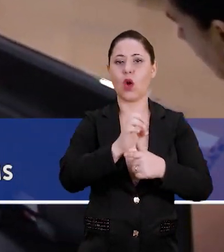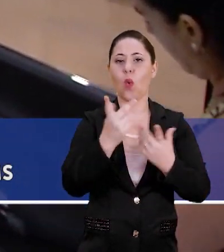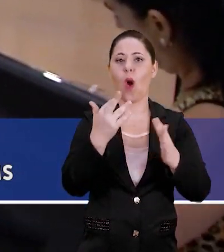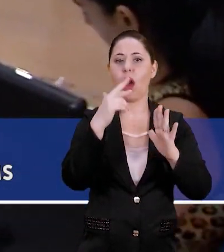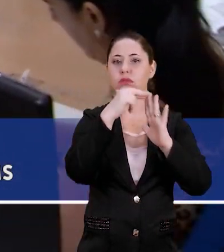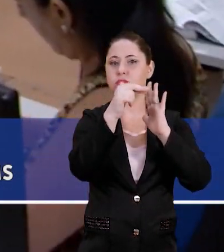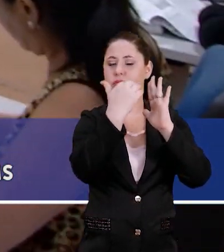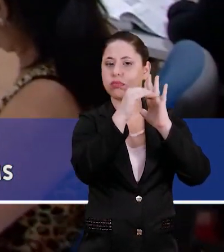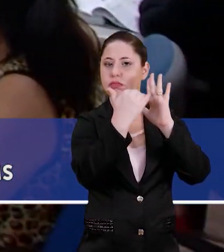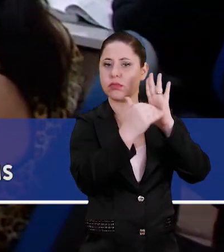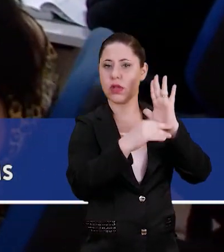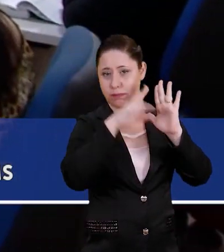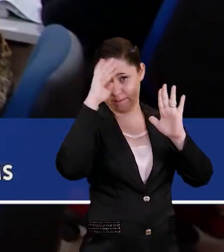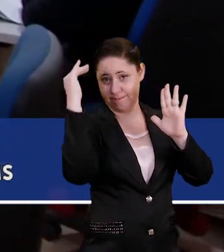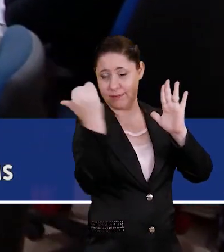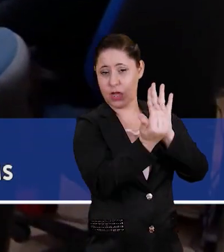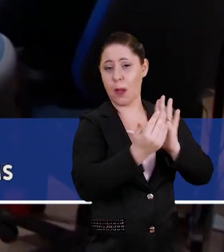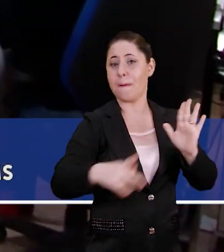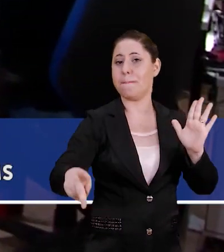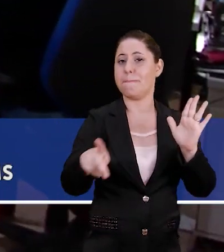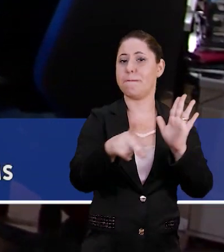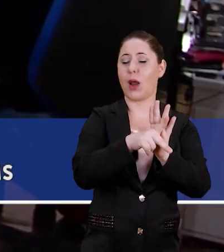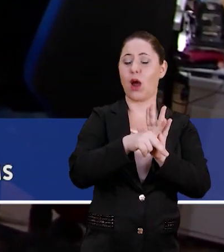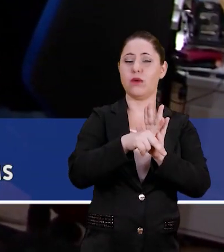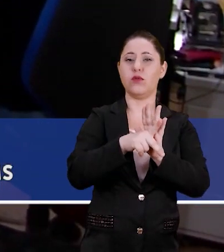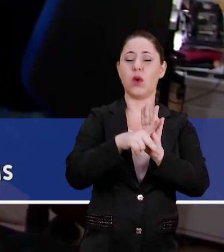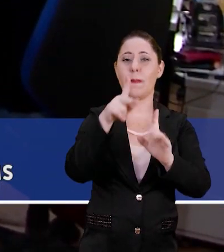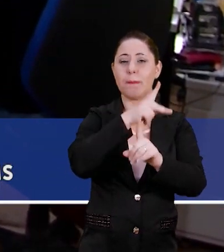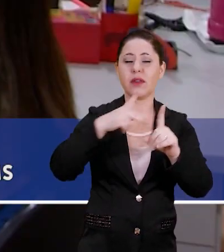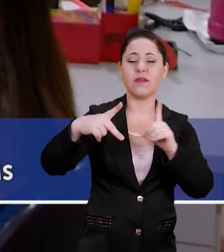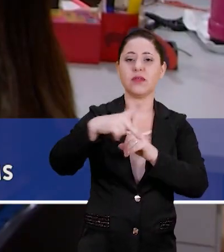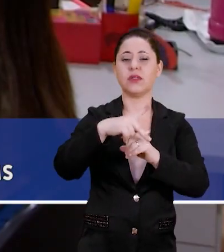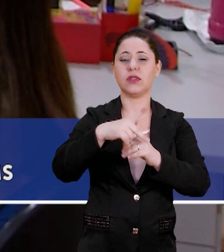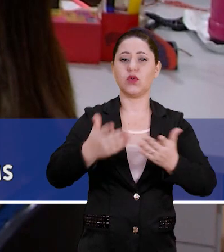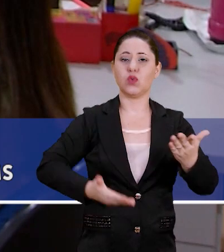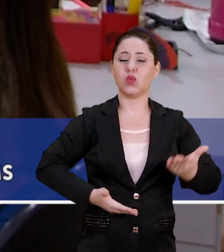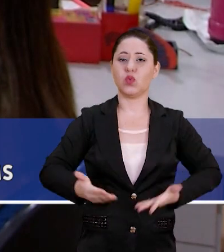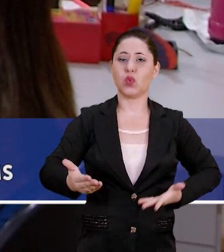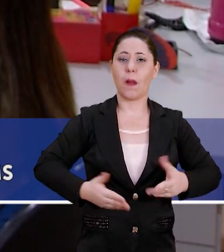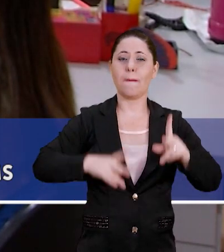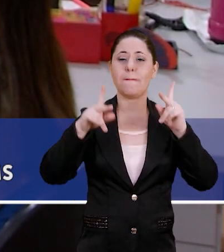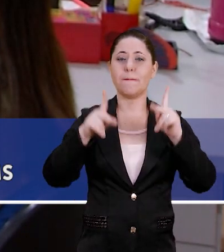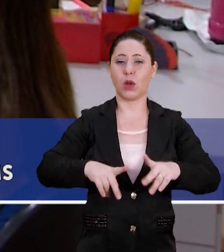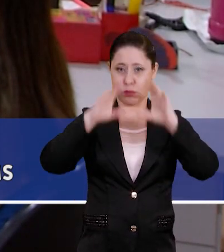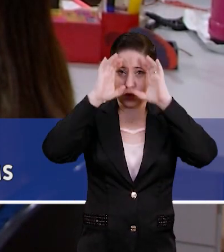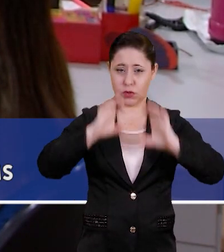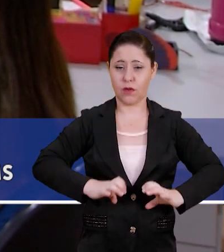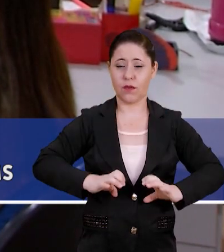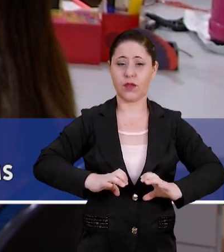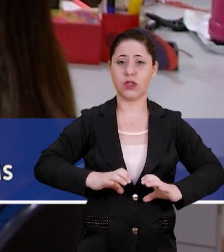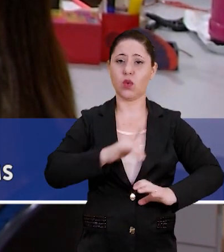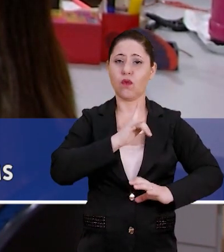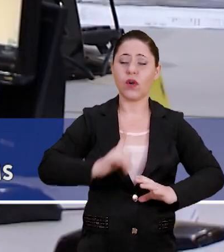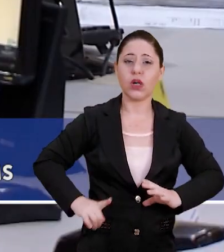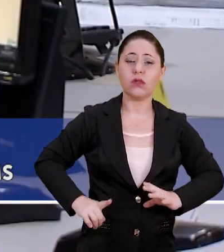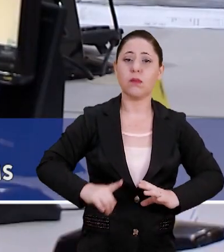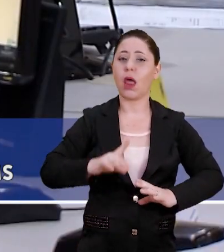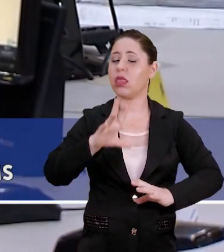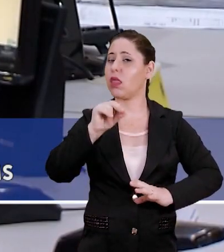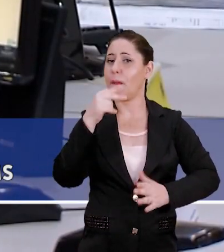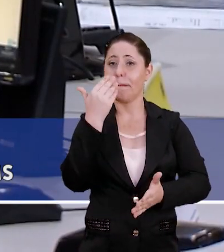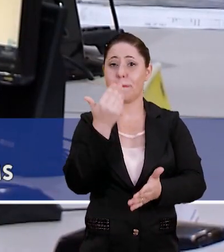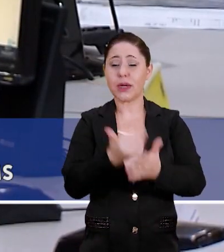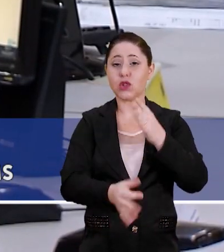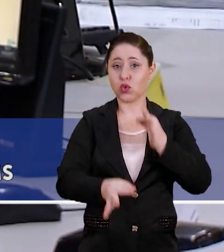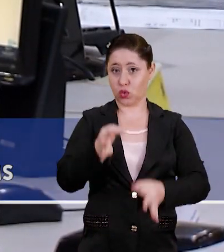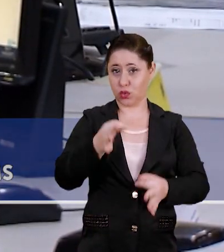adotar as mesmas regras aplicáveis ao regime próprio da Previdência Social para os servidores públicos civis da União, para não